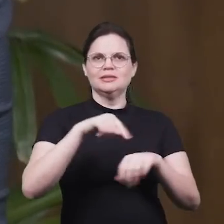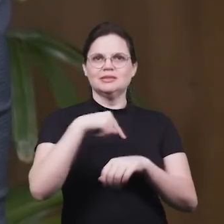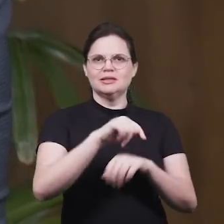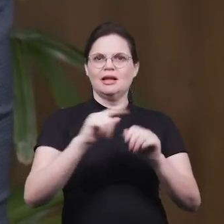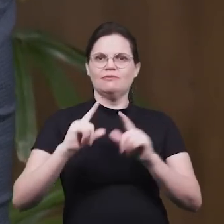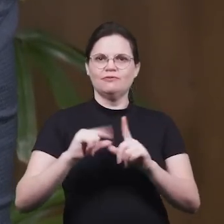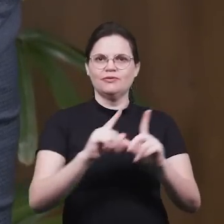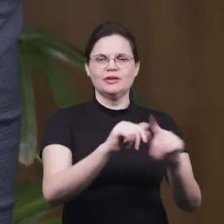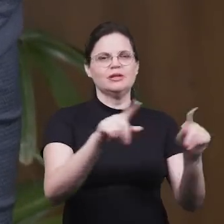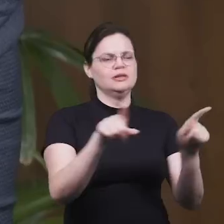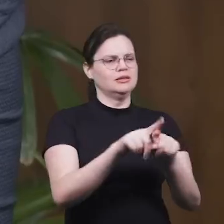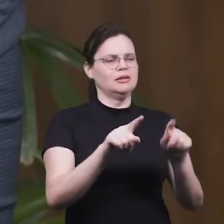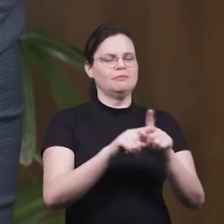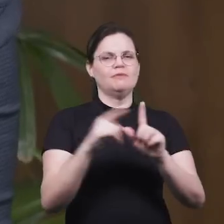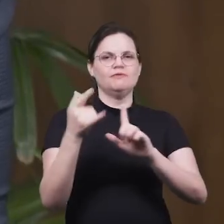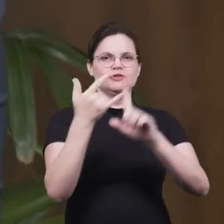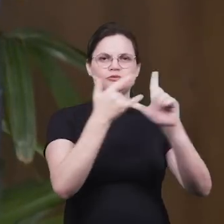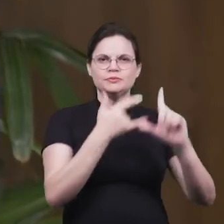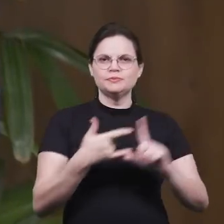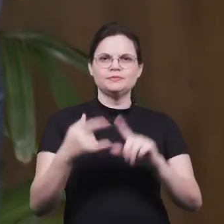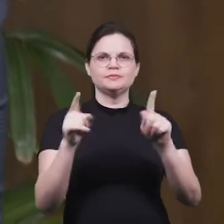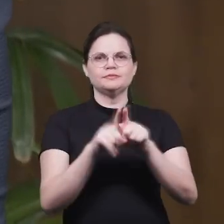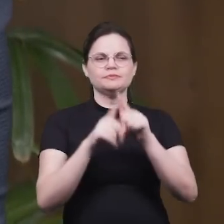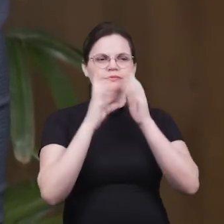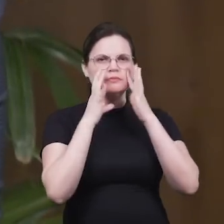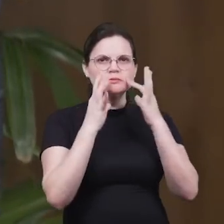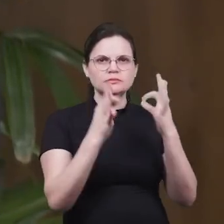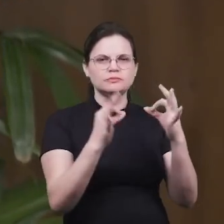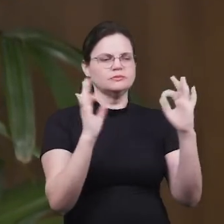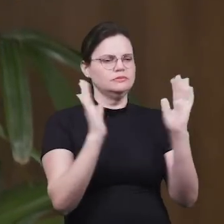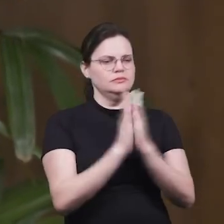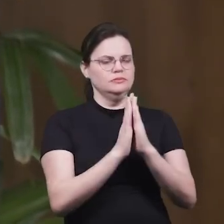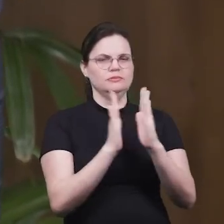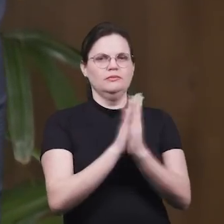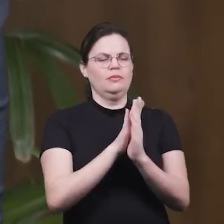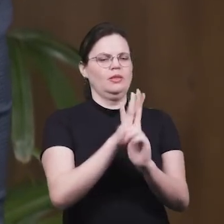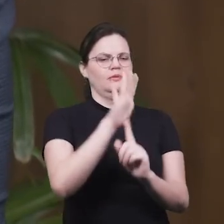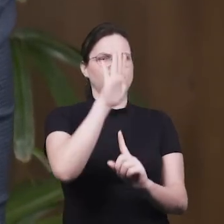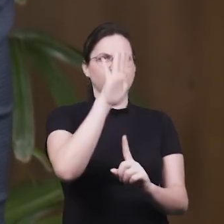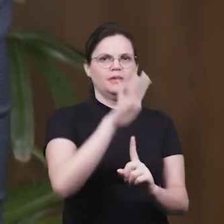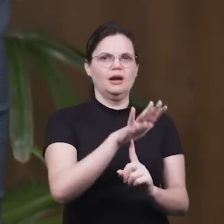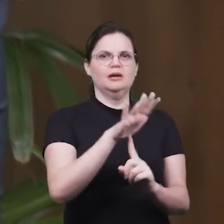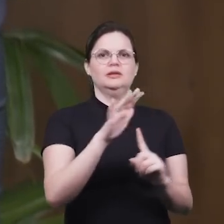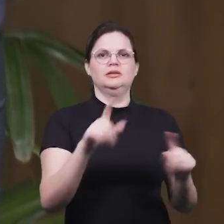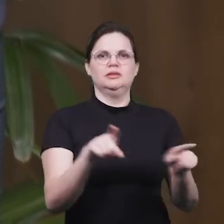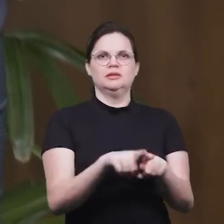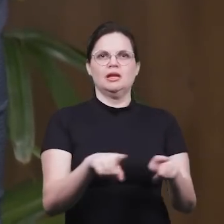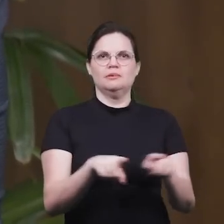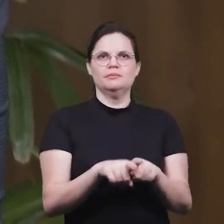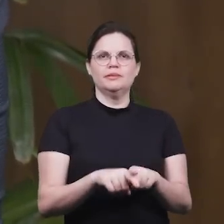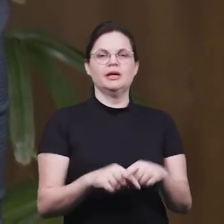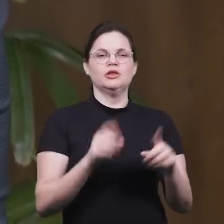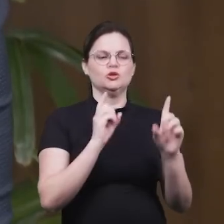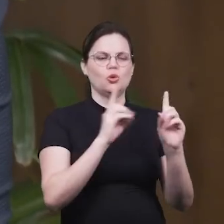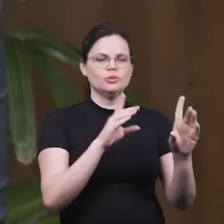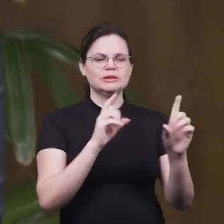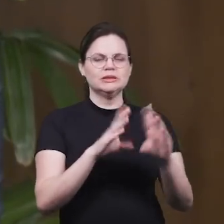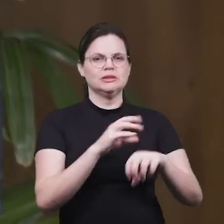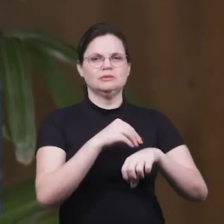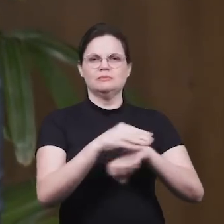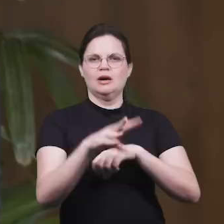pela videoconferência, dando atenção, orando por eles, compartilhando as últimas